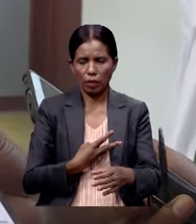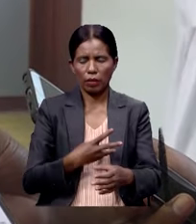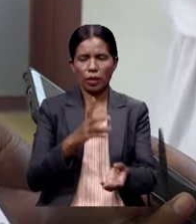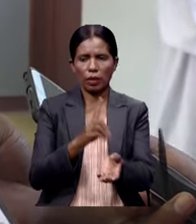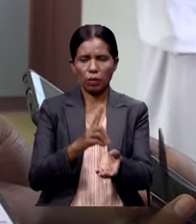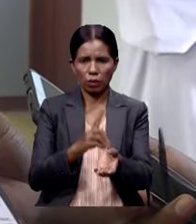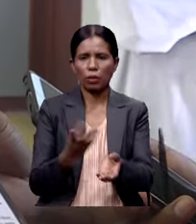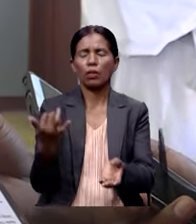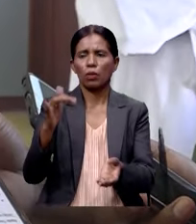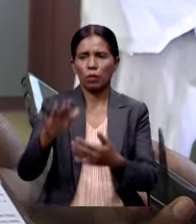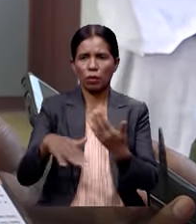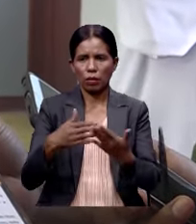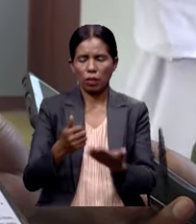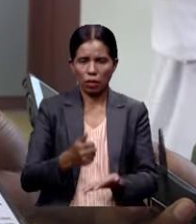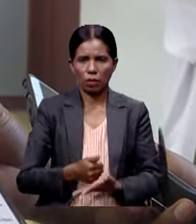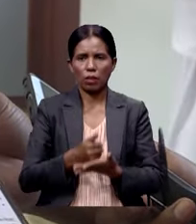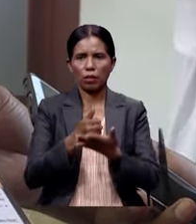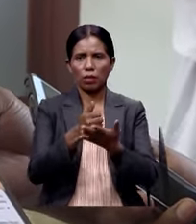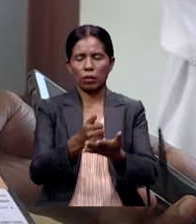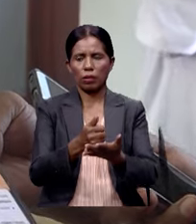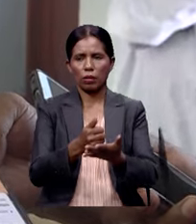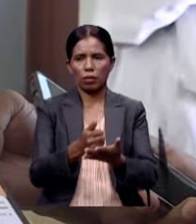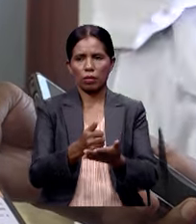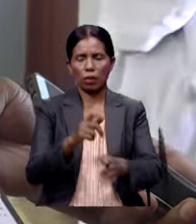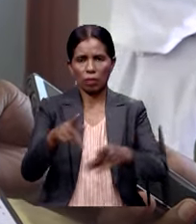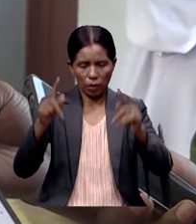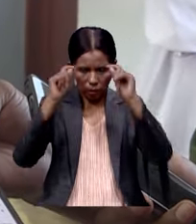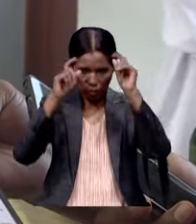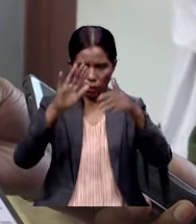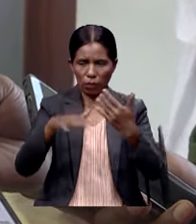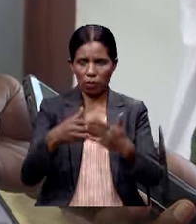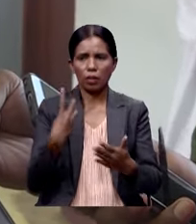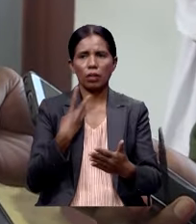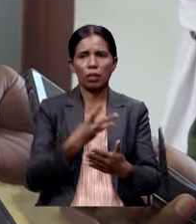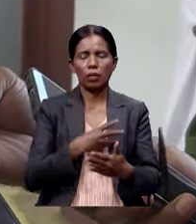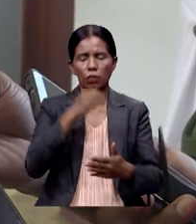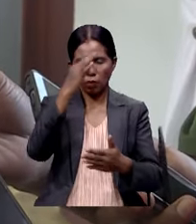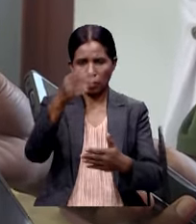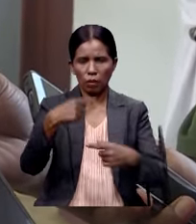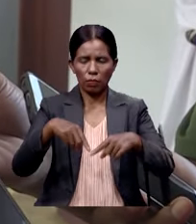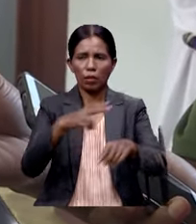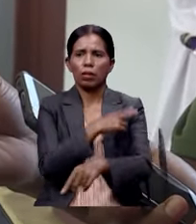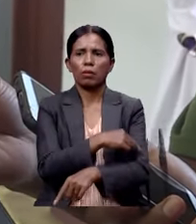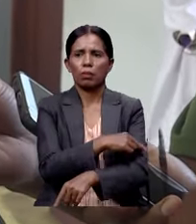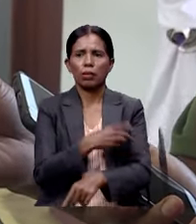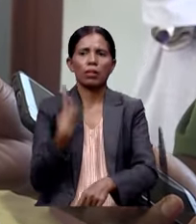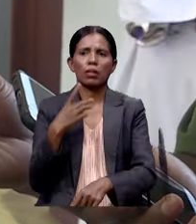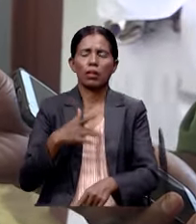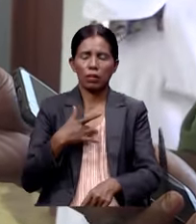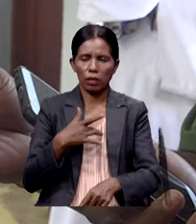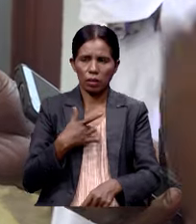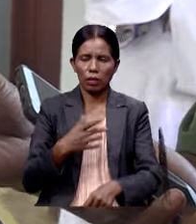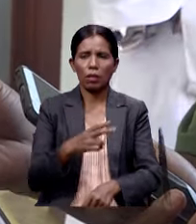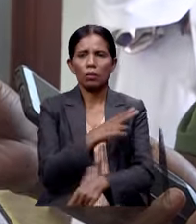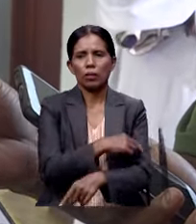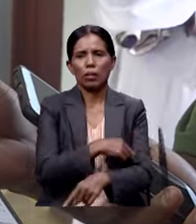medico sirne hein kata bele ajuda mos Timor Wansira ita hutu ne aba mero se bai hospital ita sente hospital sa ensa fatin